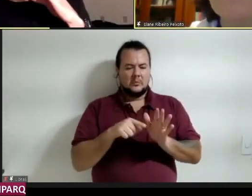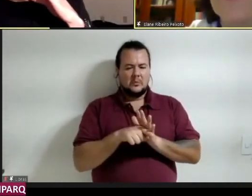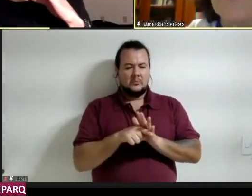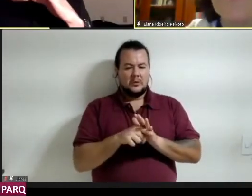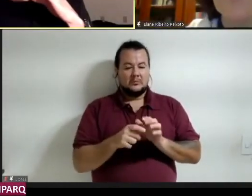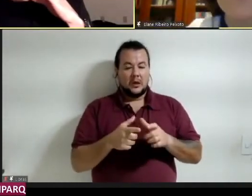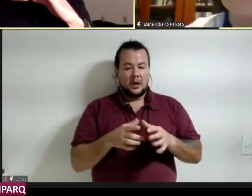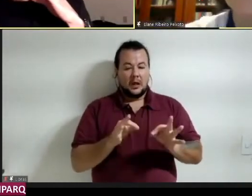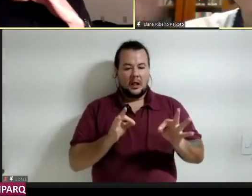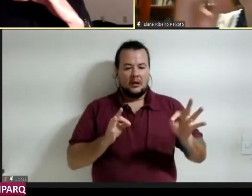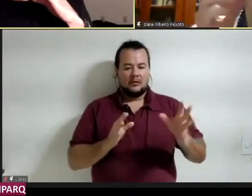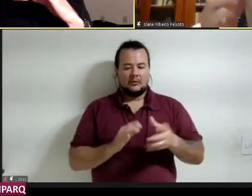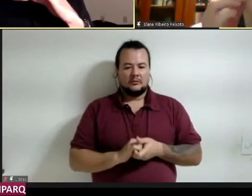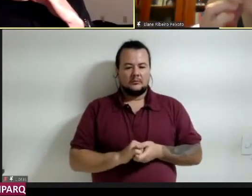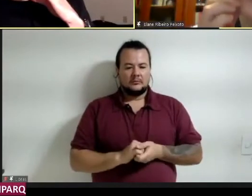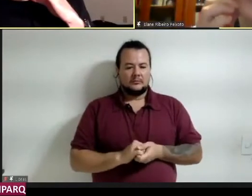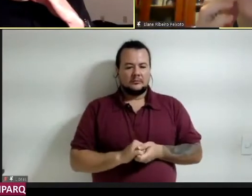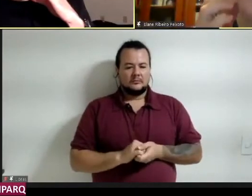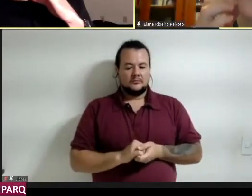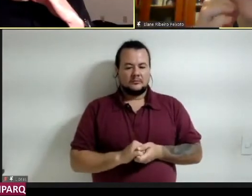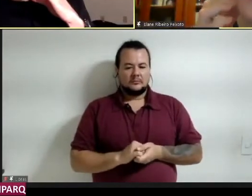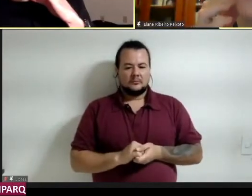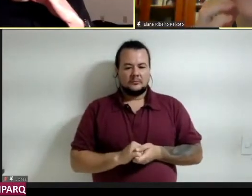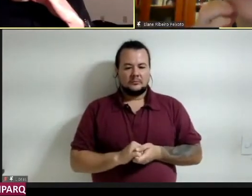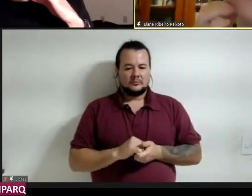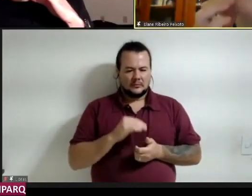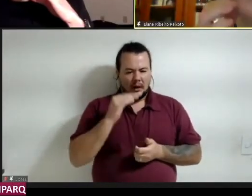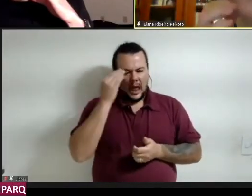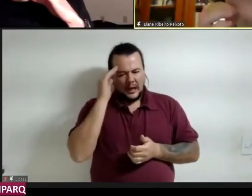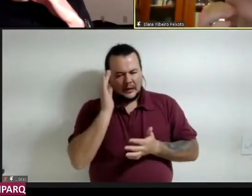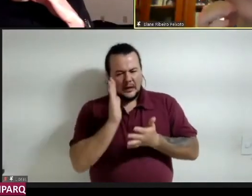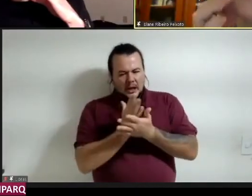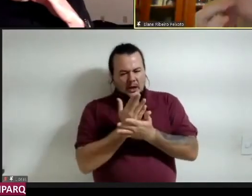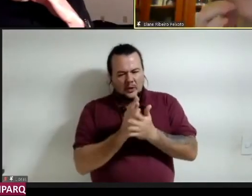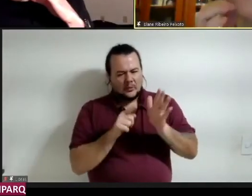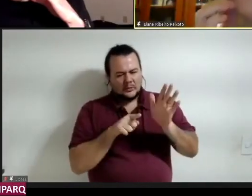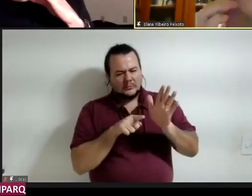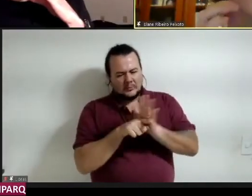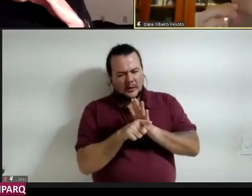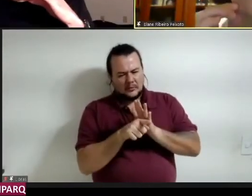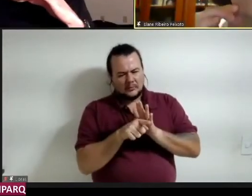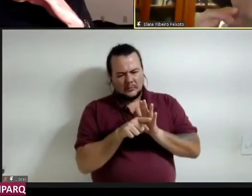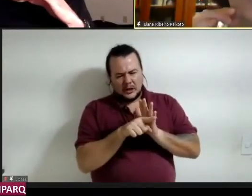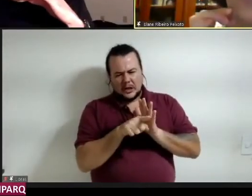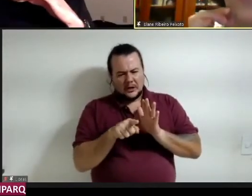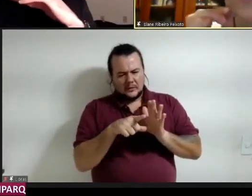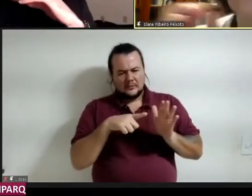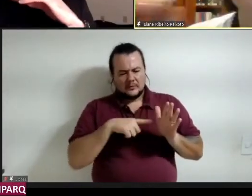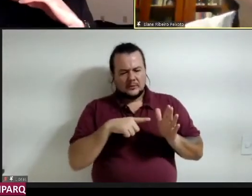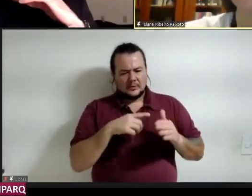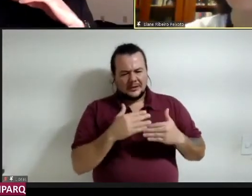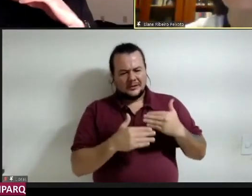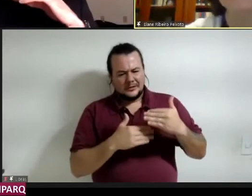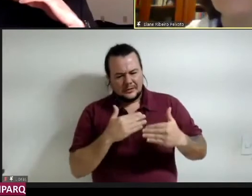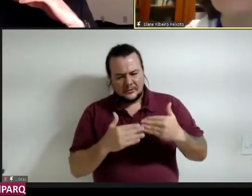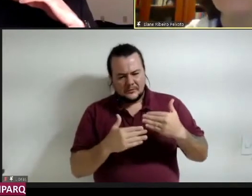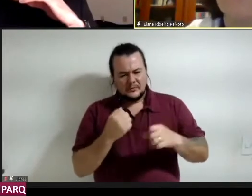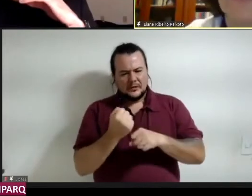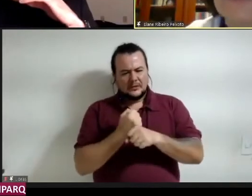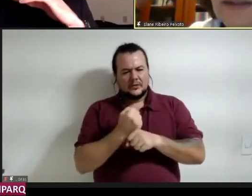partes. Considerando algumas questões que vocês vêm desenvolvendo desde a Bienal de 2018,